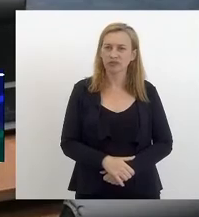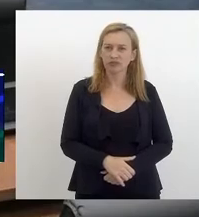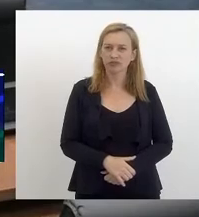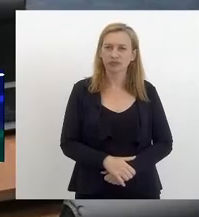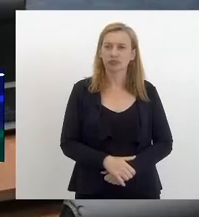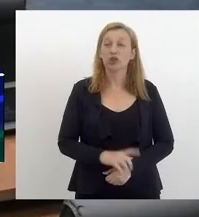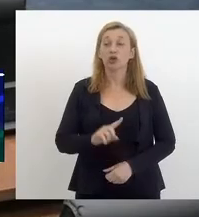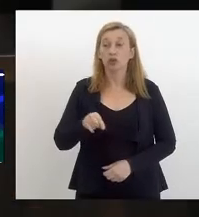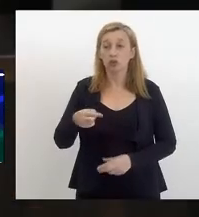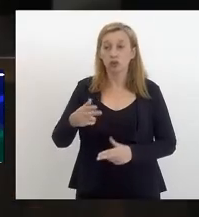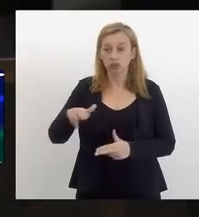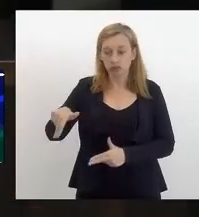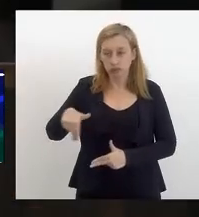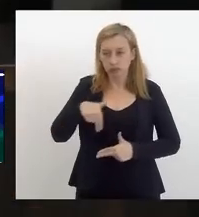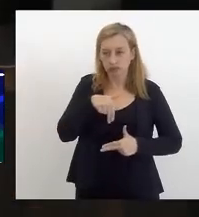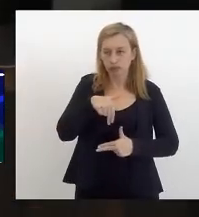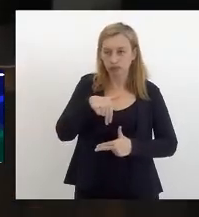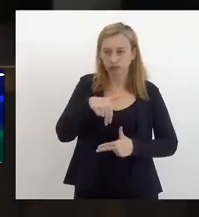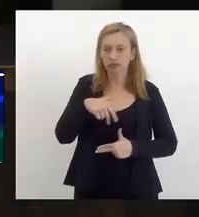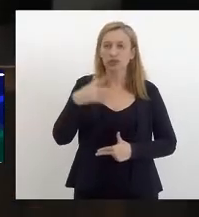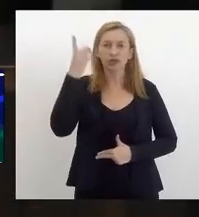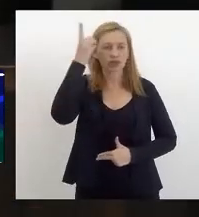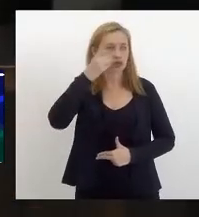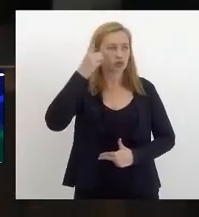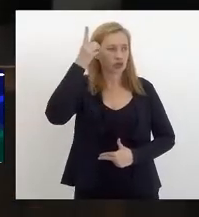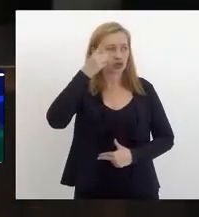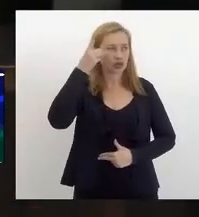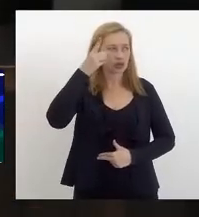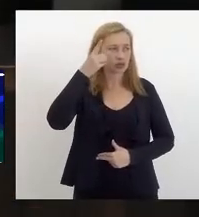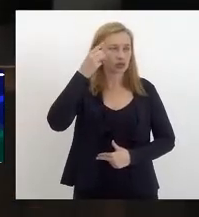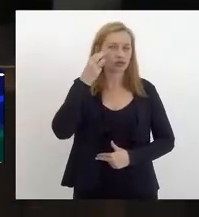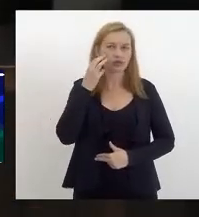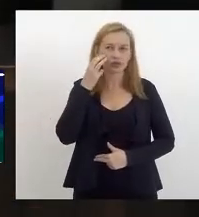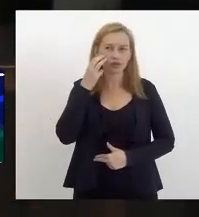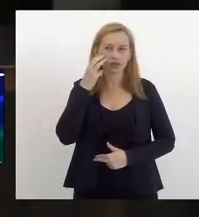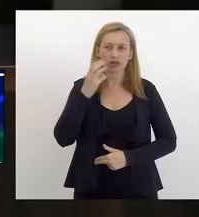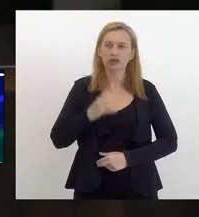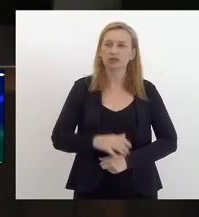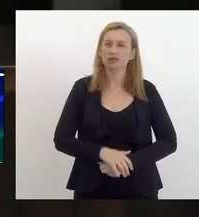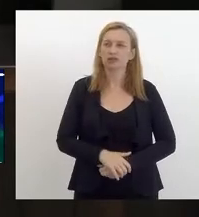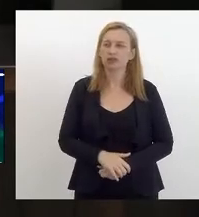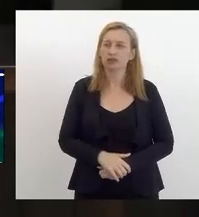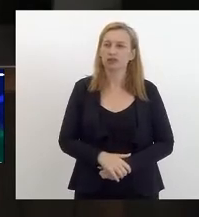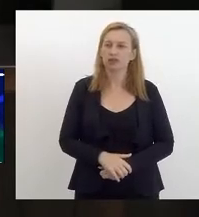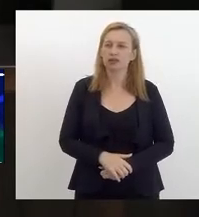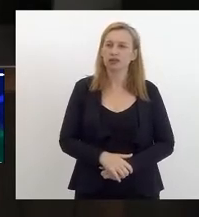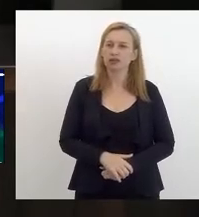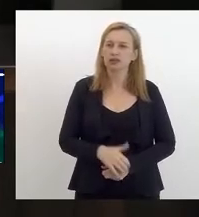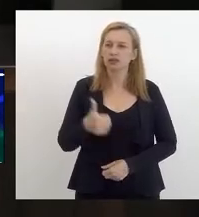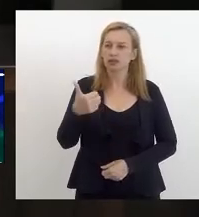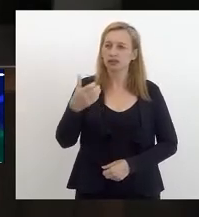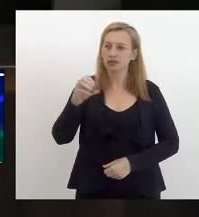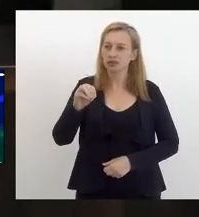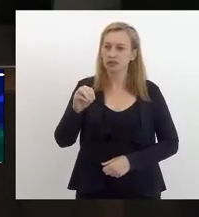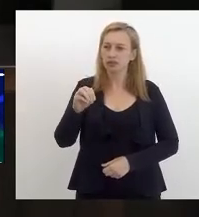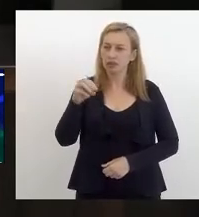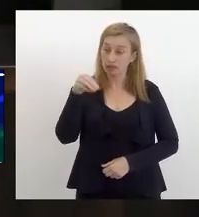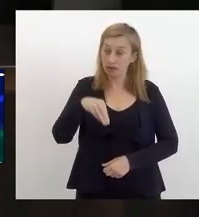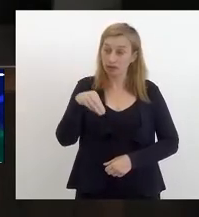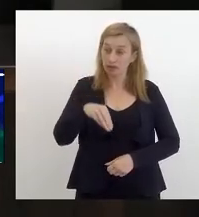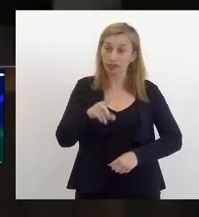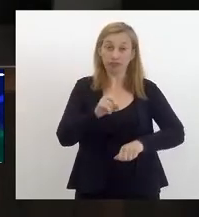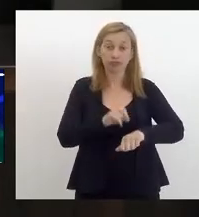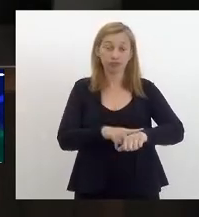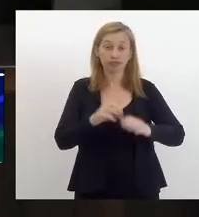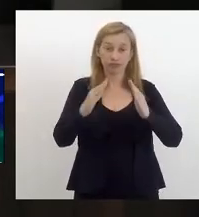próximo orador inscrito ela não a Deputado waldeck Carneiro vossa excelência é dispõe